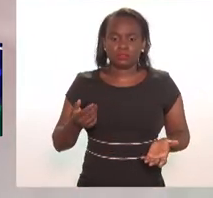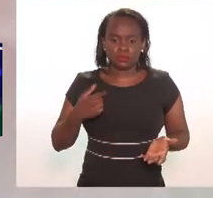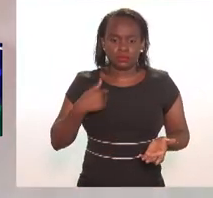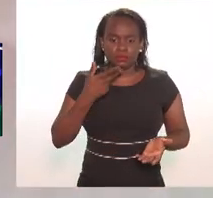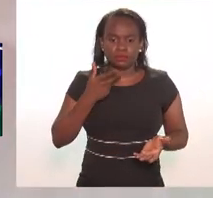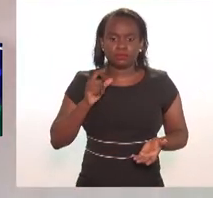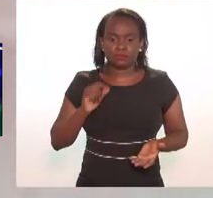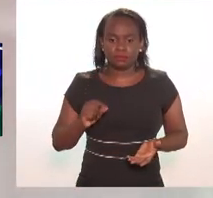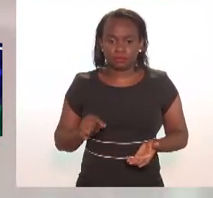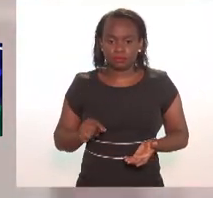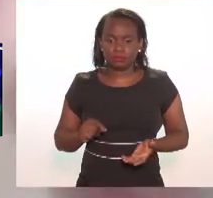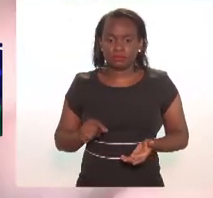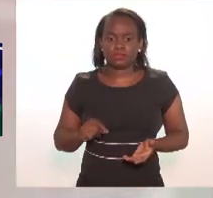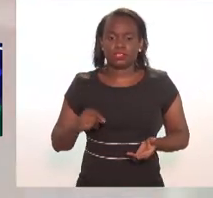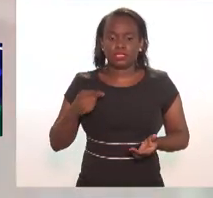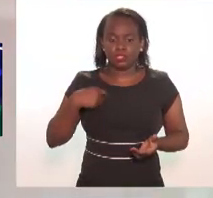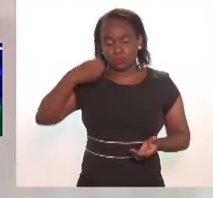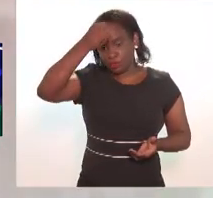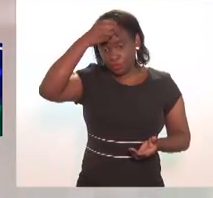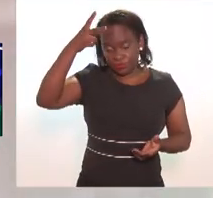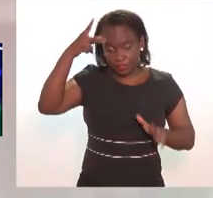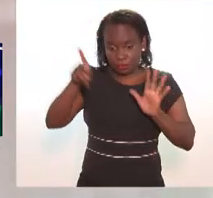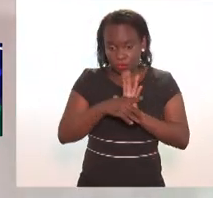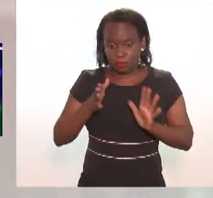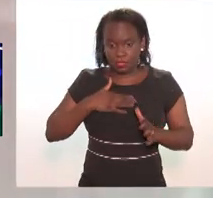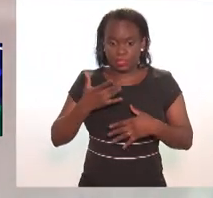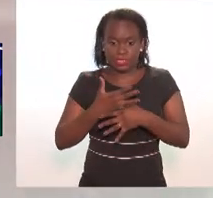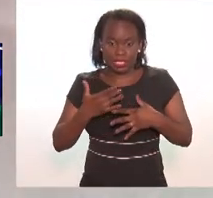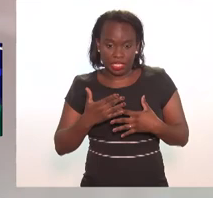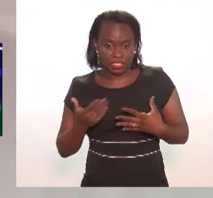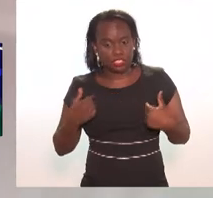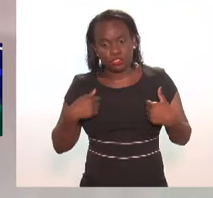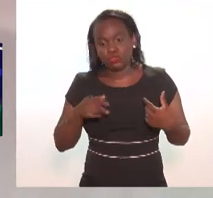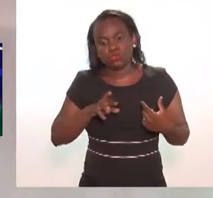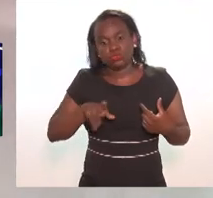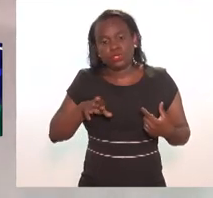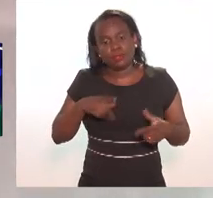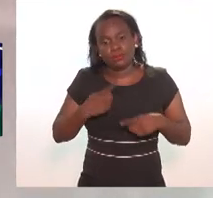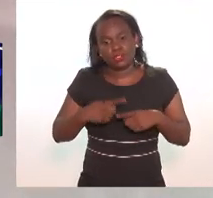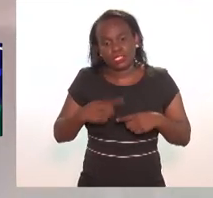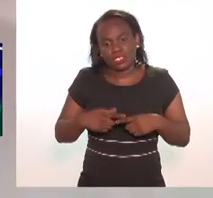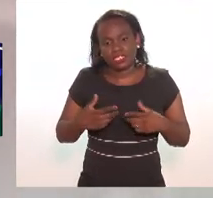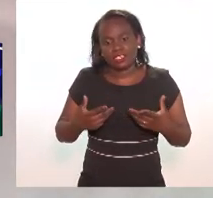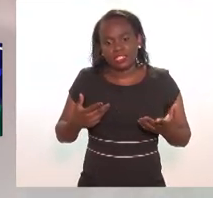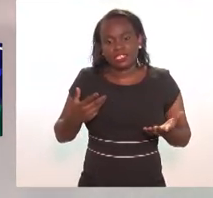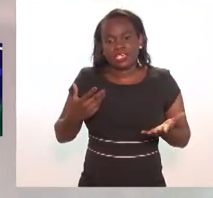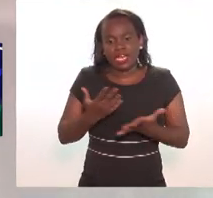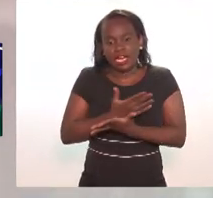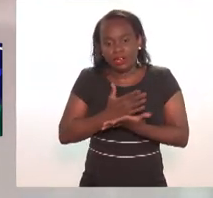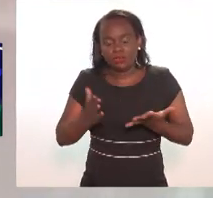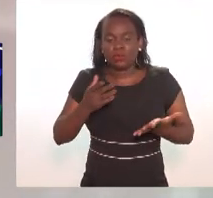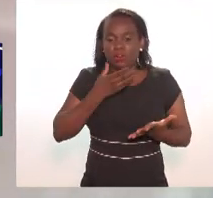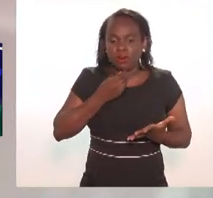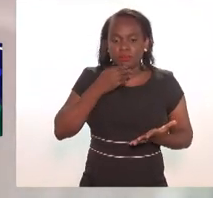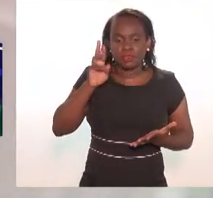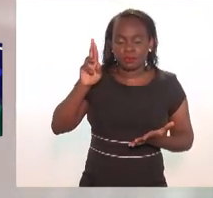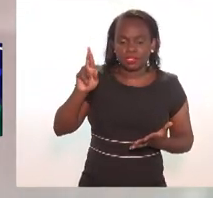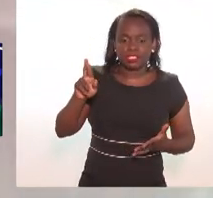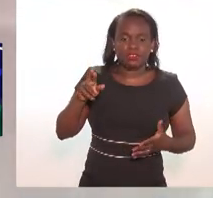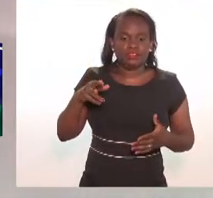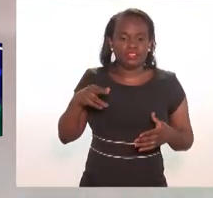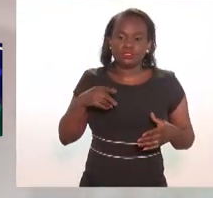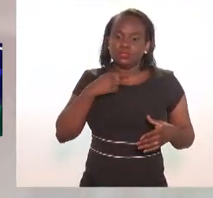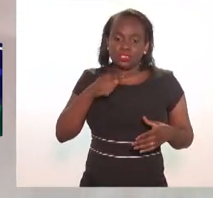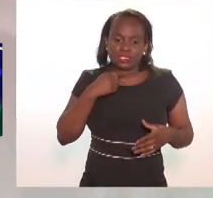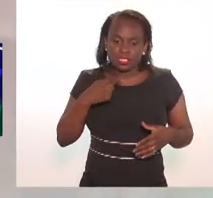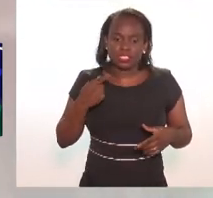seguinte, se eu fosse prefeito da minha cidade, e só não sou porque, né, um determinado desembargador até esse momento não